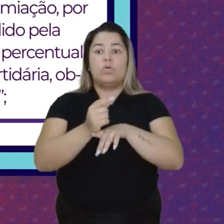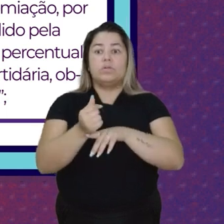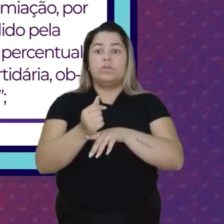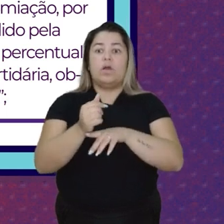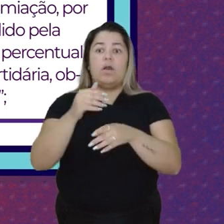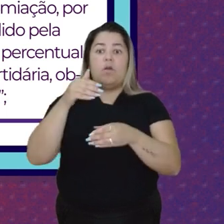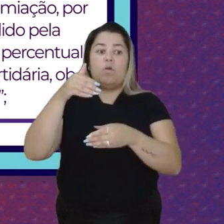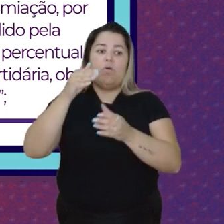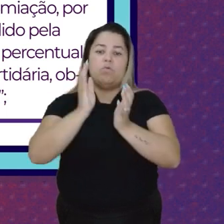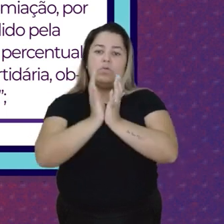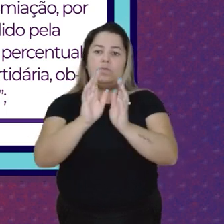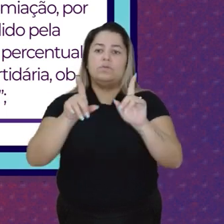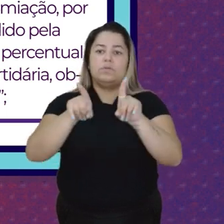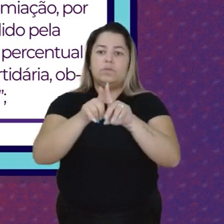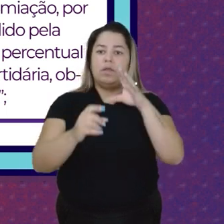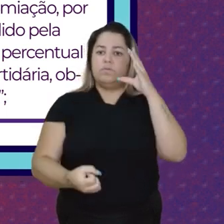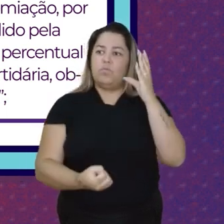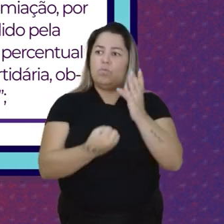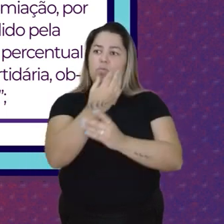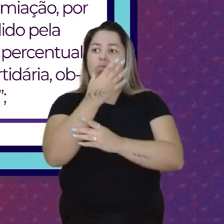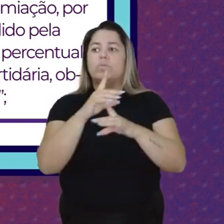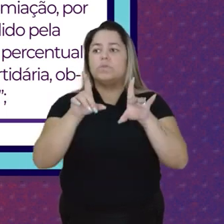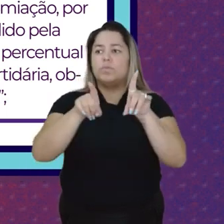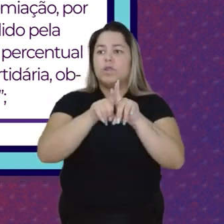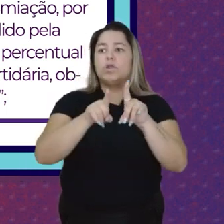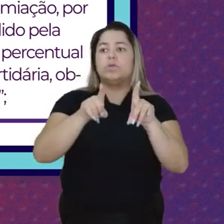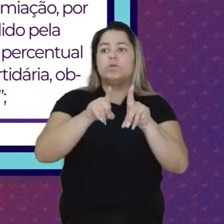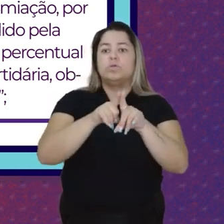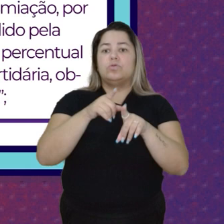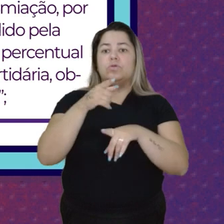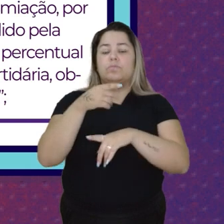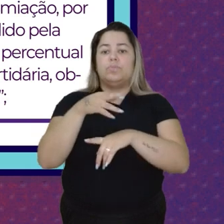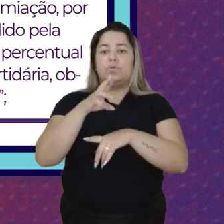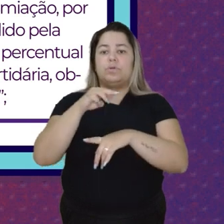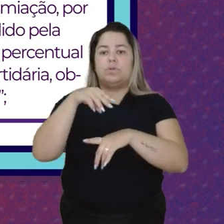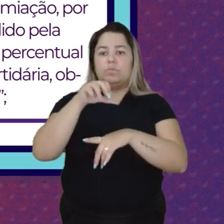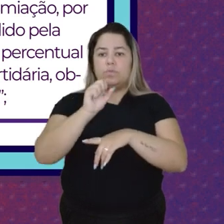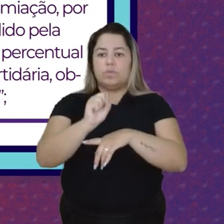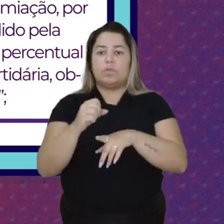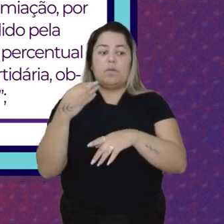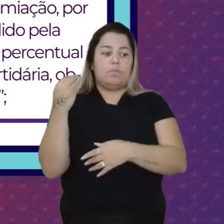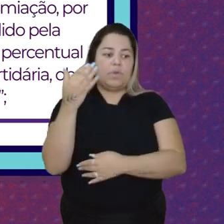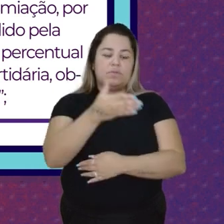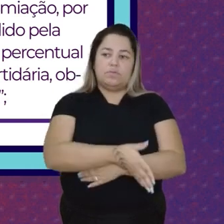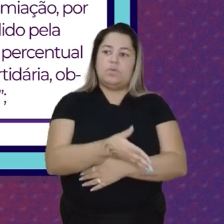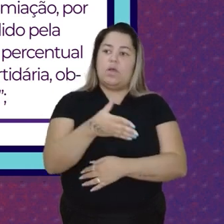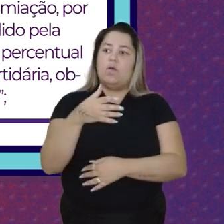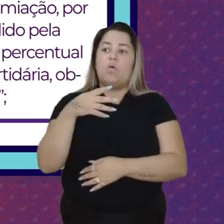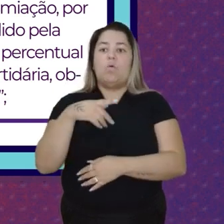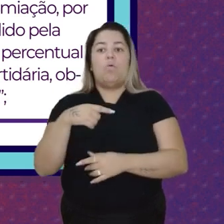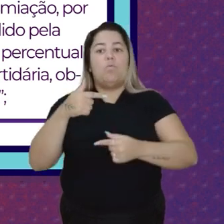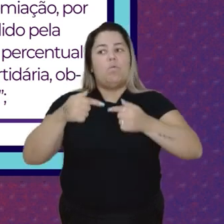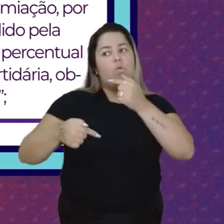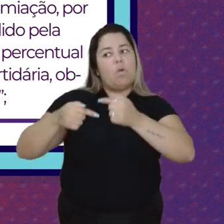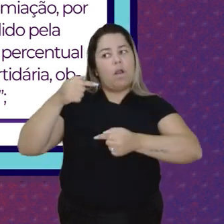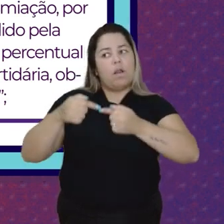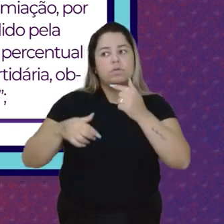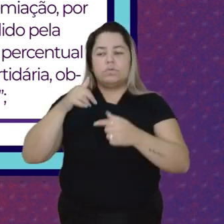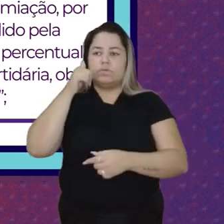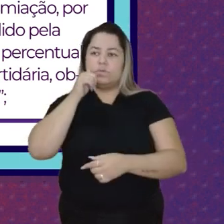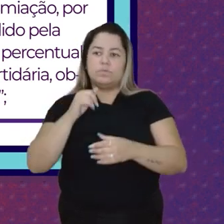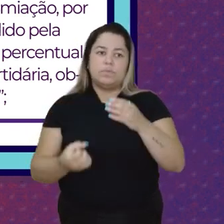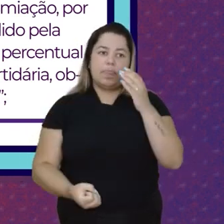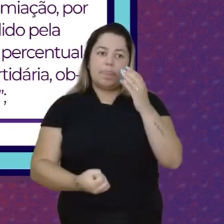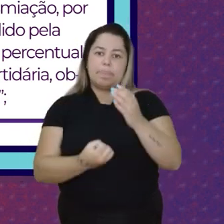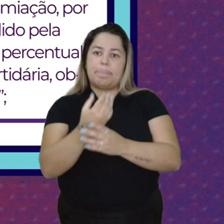serão aplicados na criação e manutenção de programas de promoção e difusão da participação política das mulheres, criados e executados